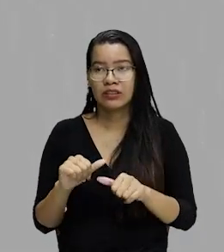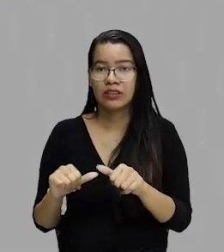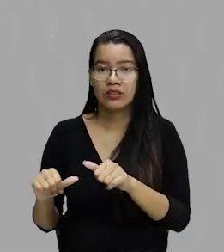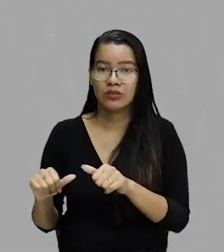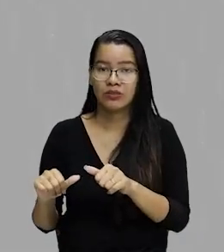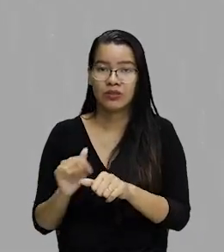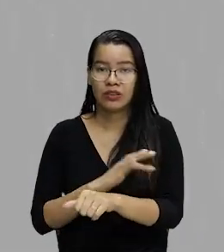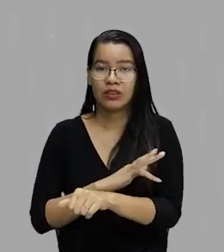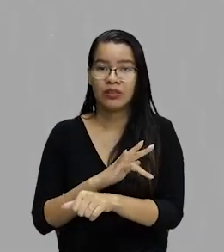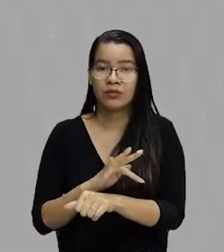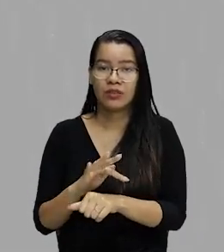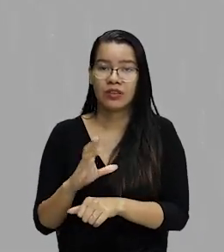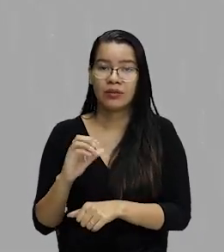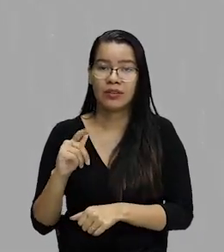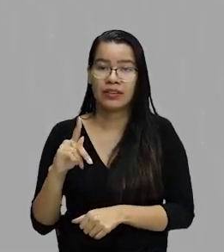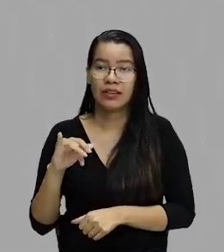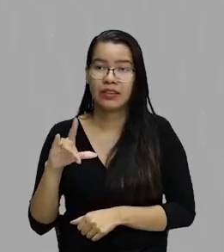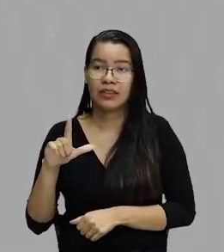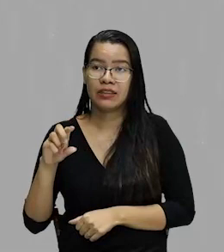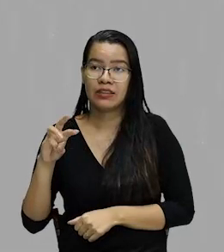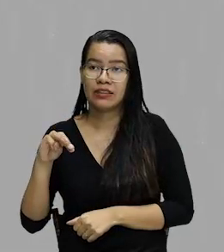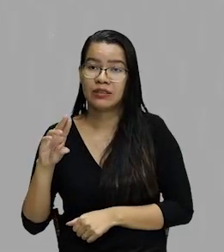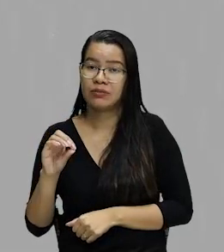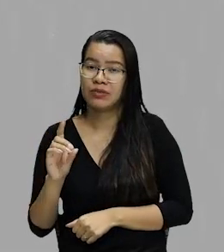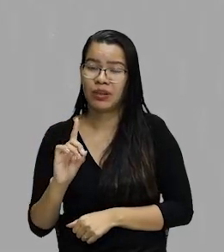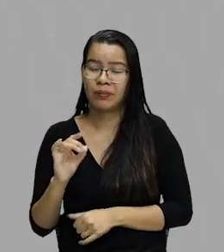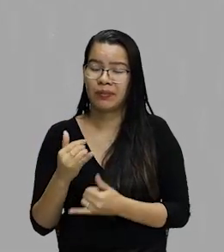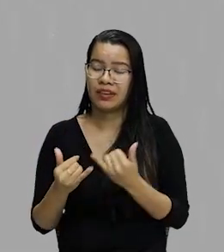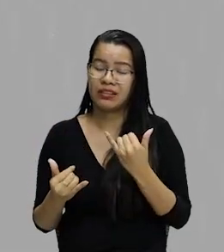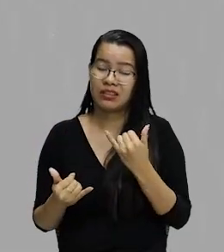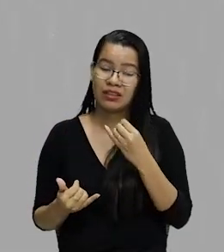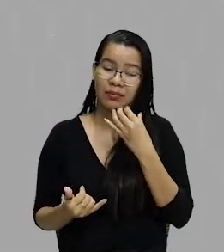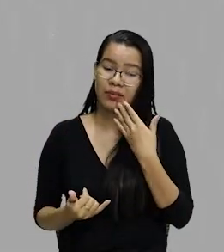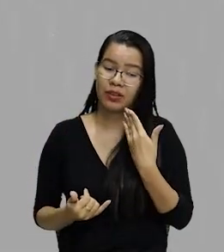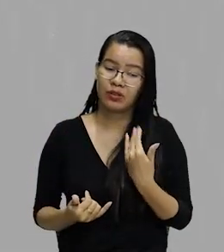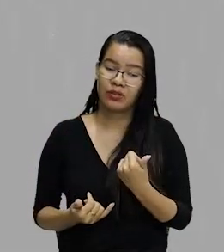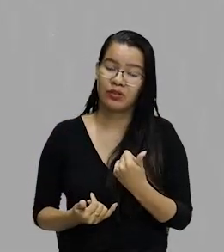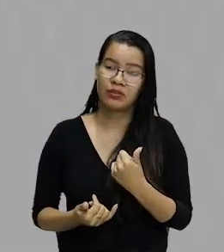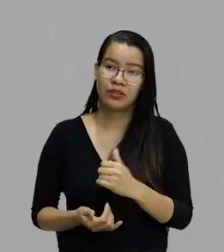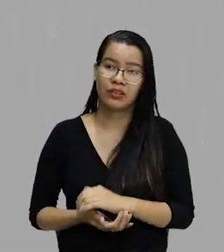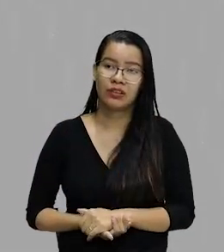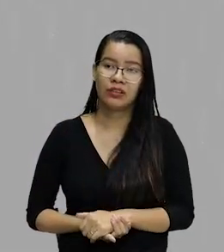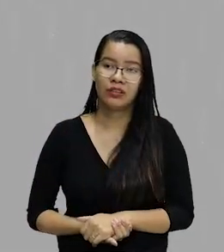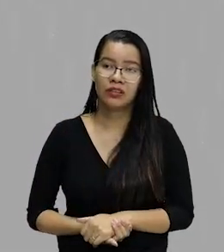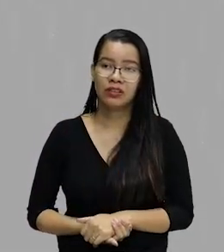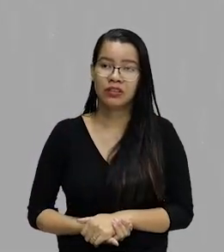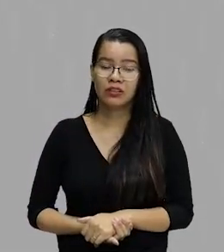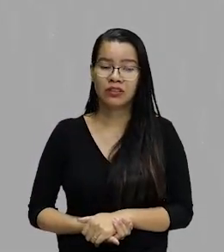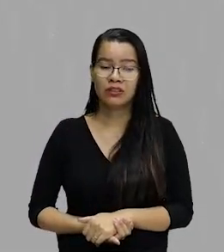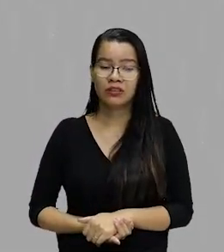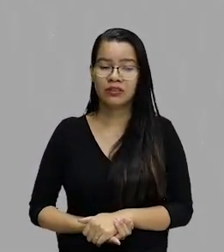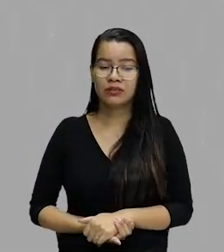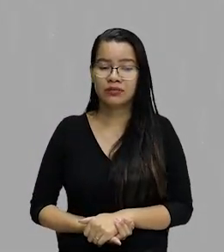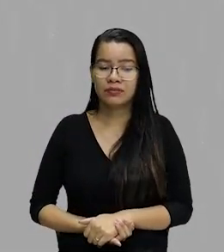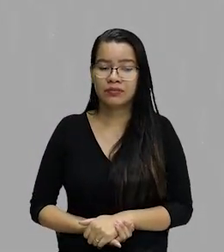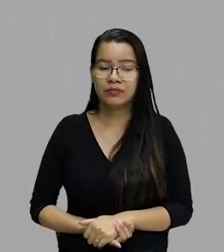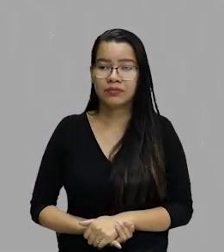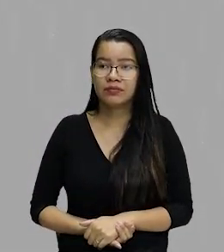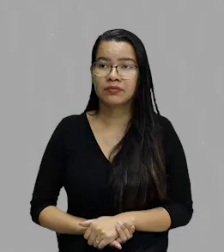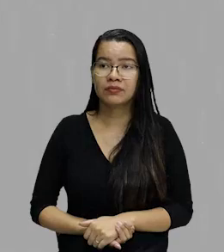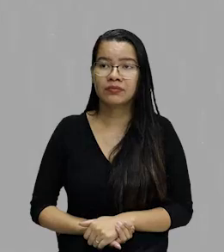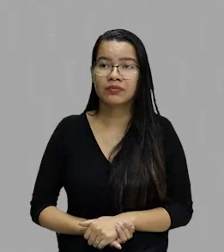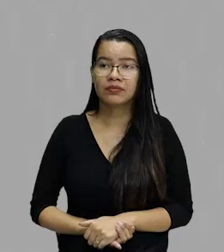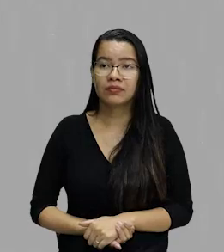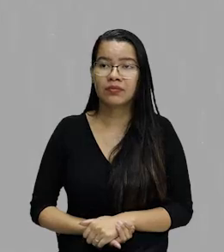capitalismo. Então, ao que parece, não é muito adequado. assinalar a letra A em função disso, porque ele